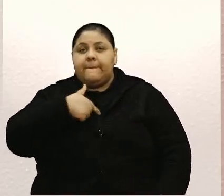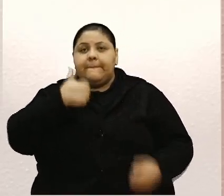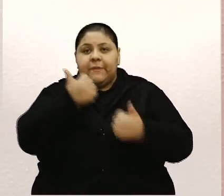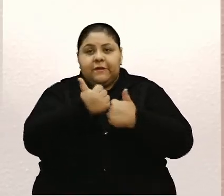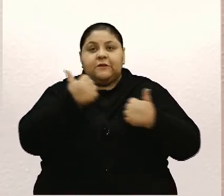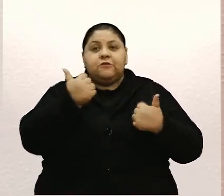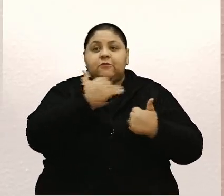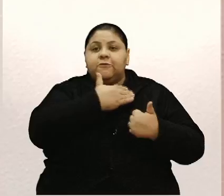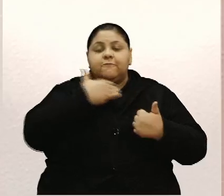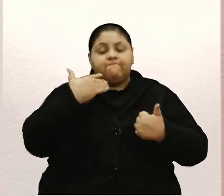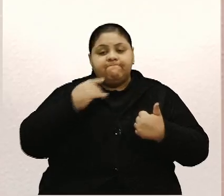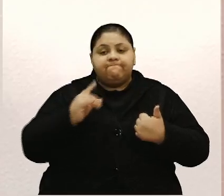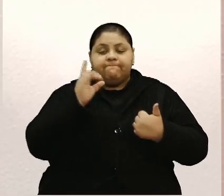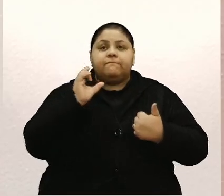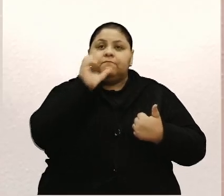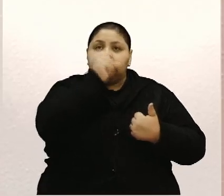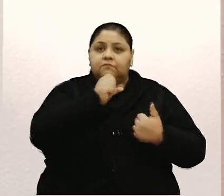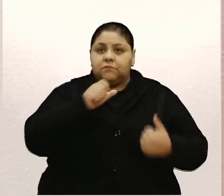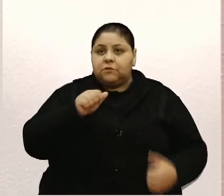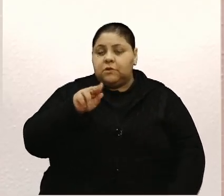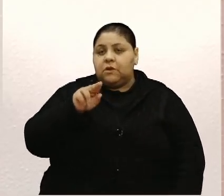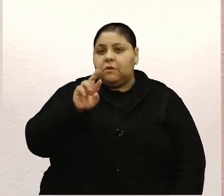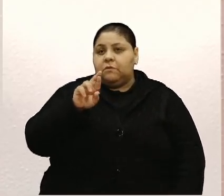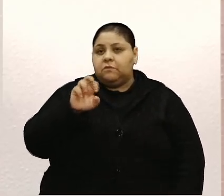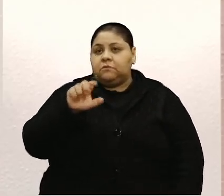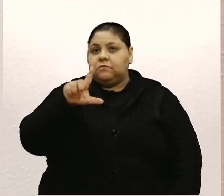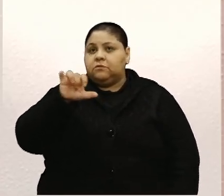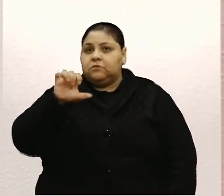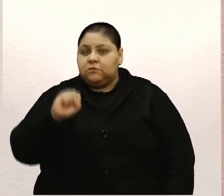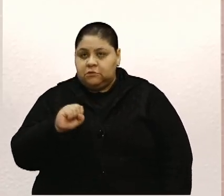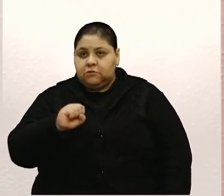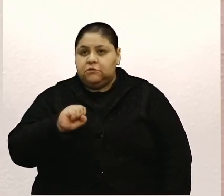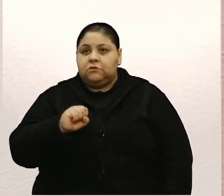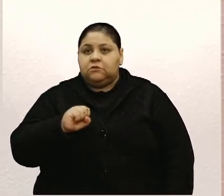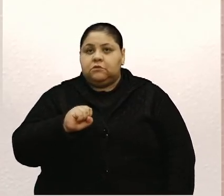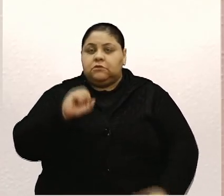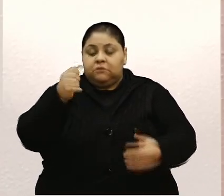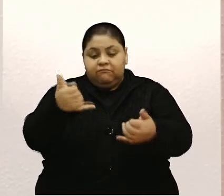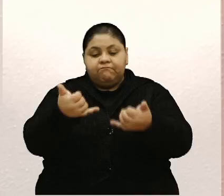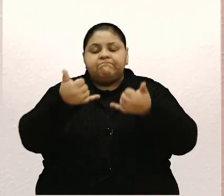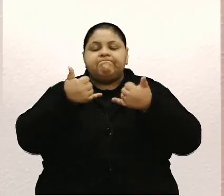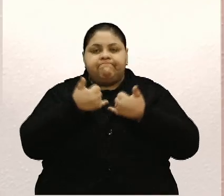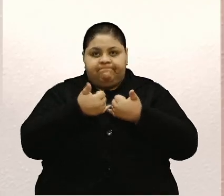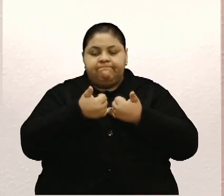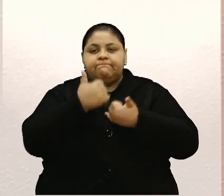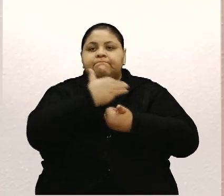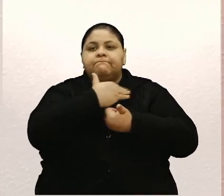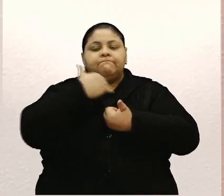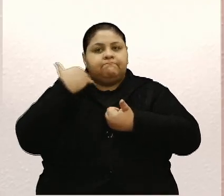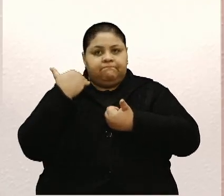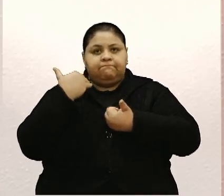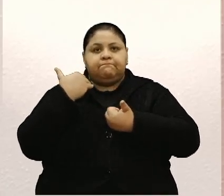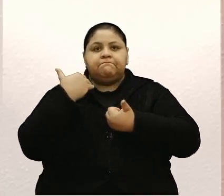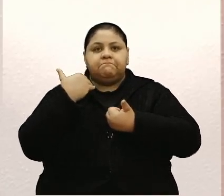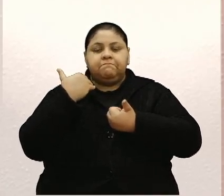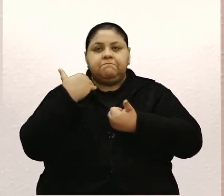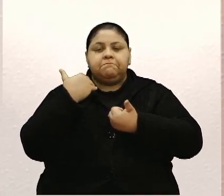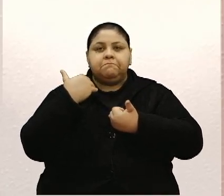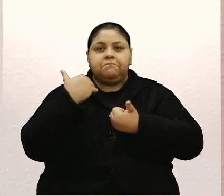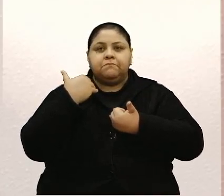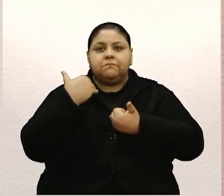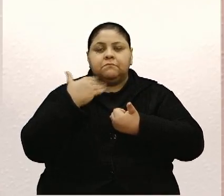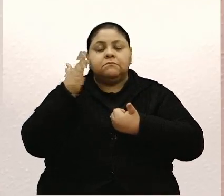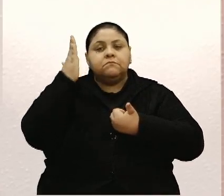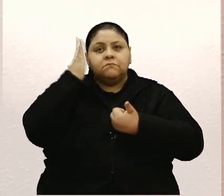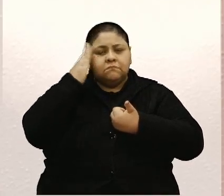sábado, o seu Aurélio Marculan. Com muito pesar que recebemos a notícia, do falecimento do senhor Aurélio Marculan.